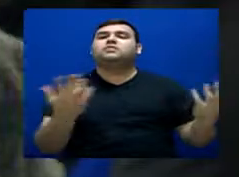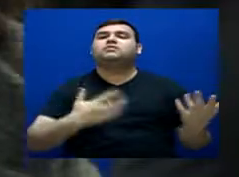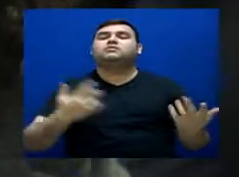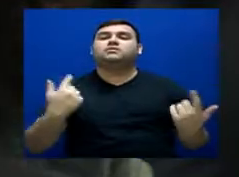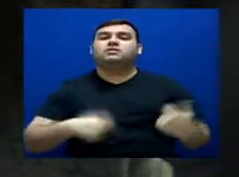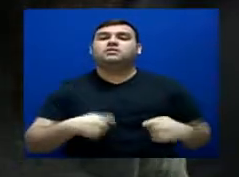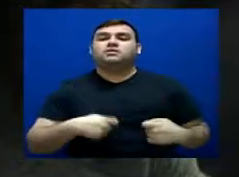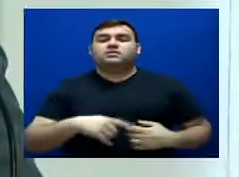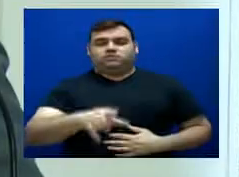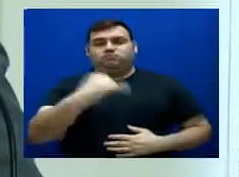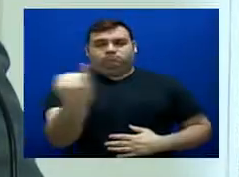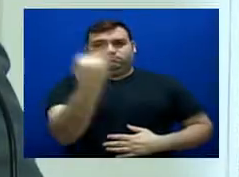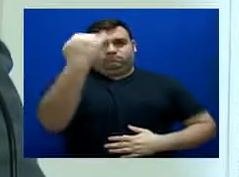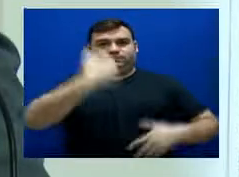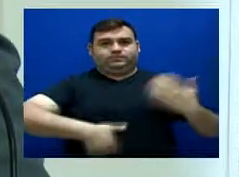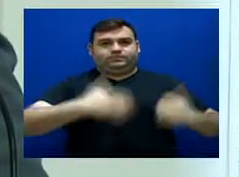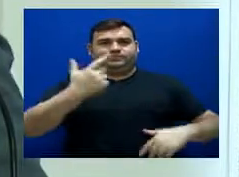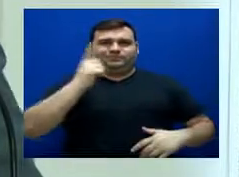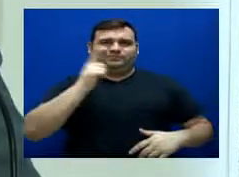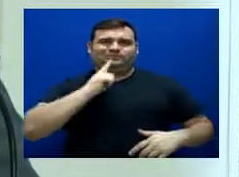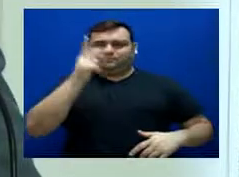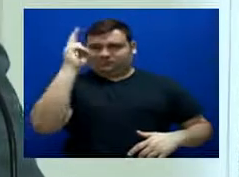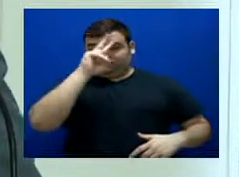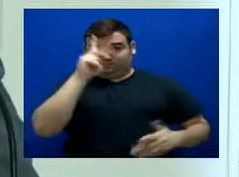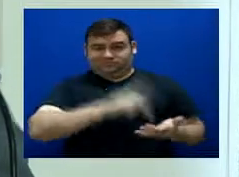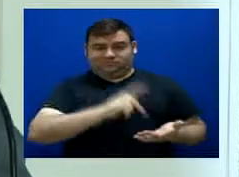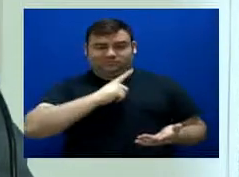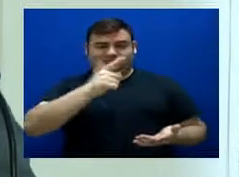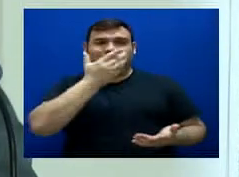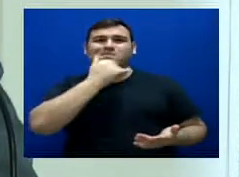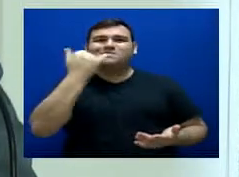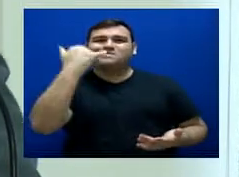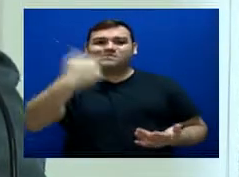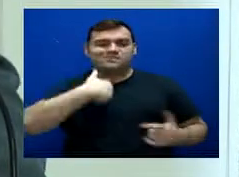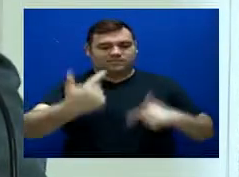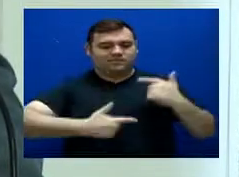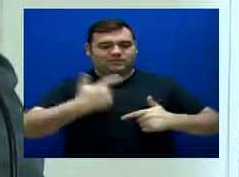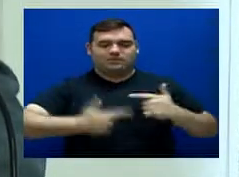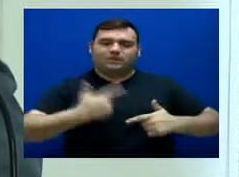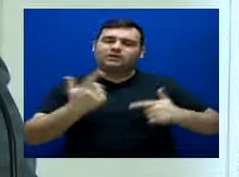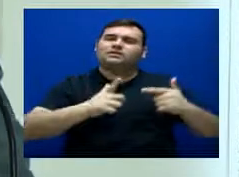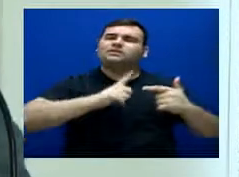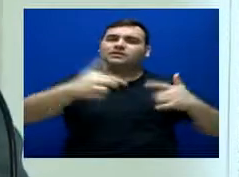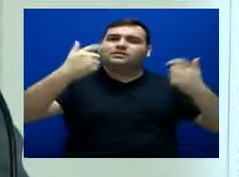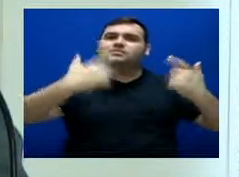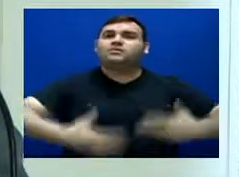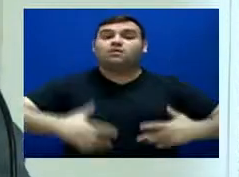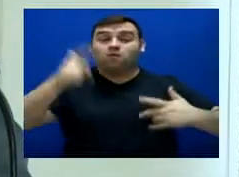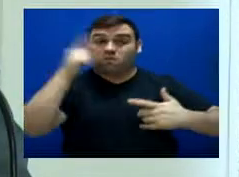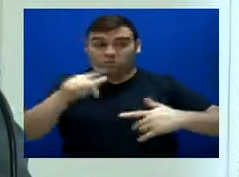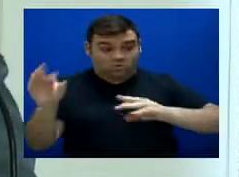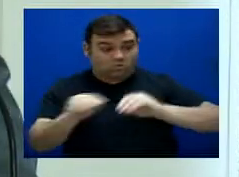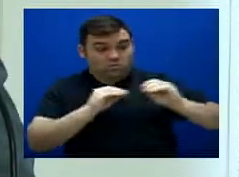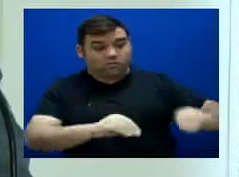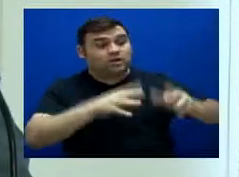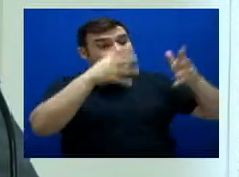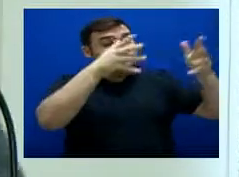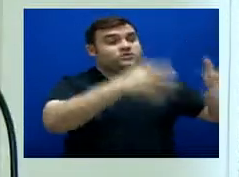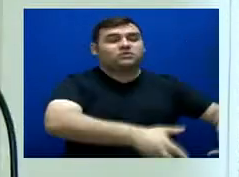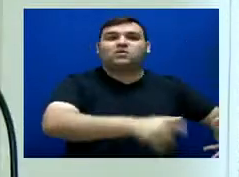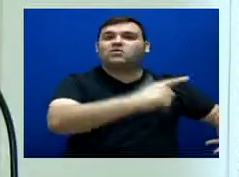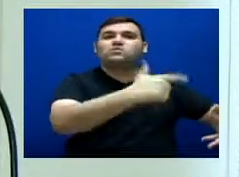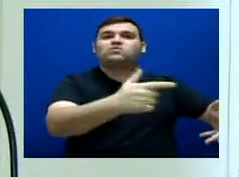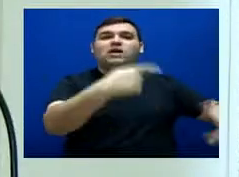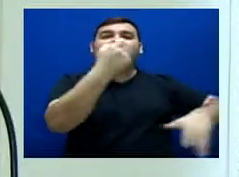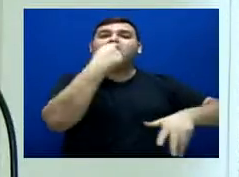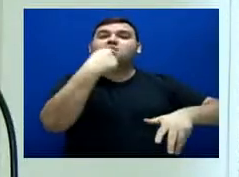o que você falou, porque teve um paciente que denunciou, ligou no gabinete, ele foi, quando conseguiu a transferência para ele, chegou lá, não tinha